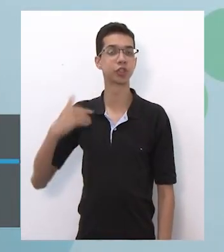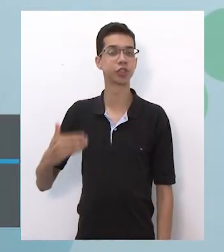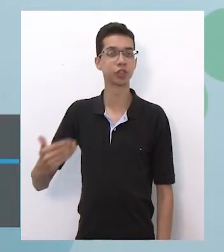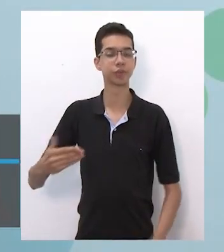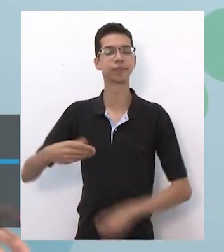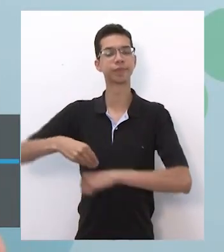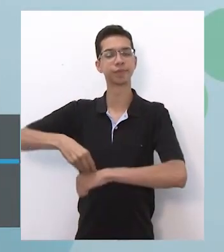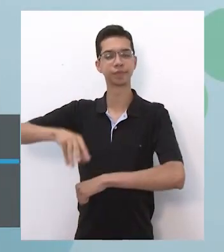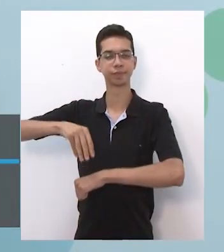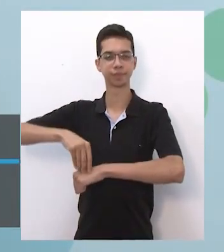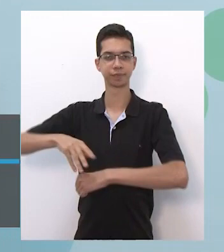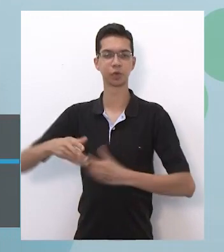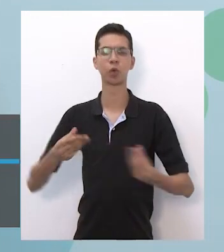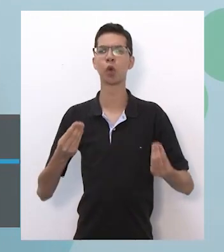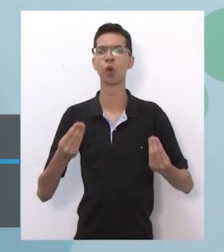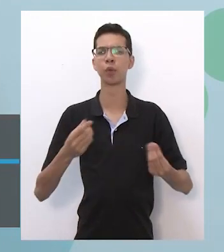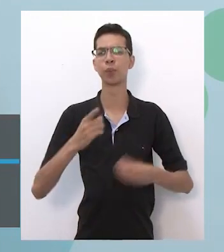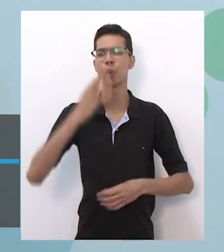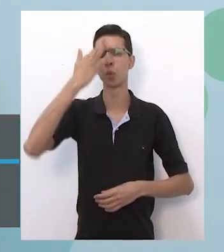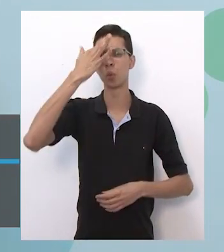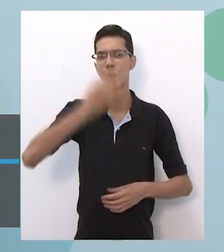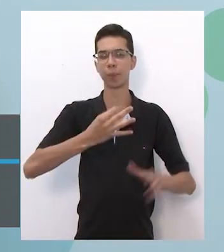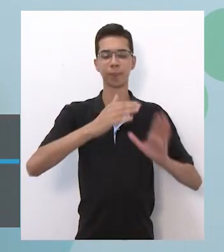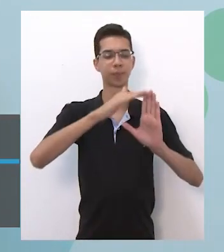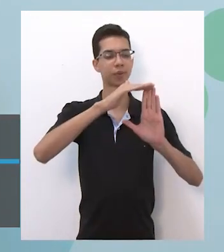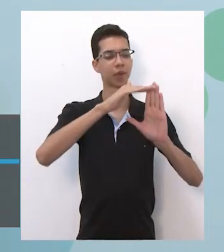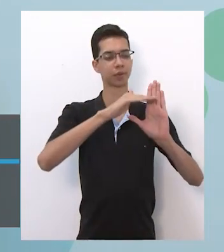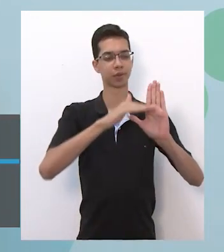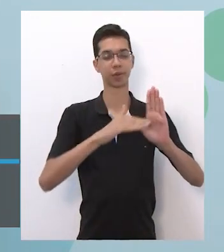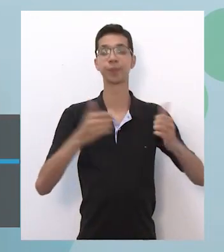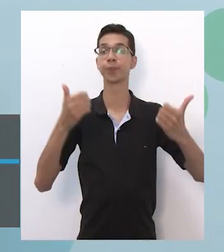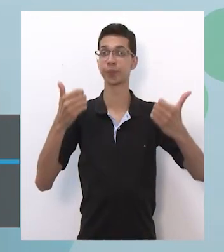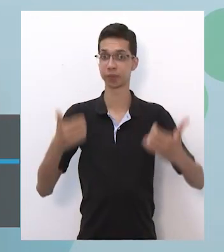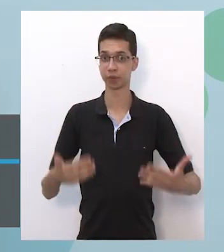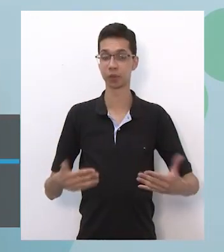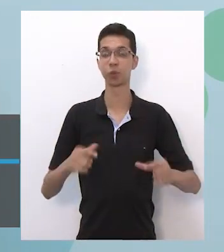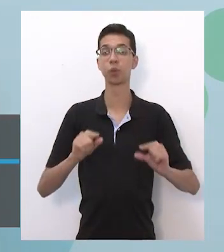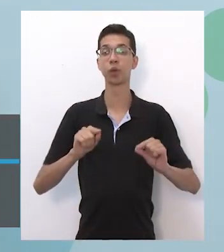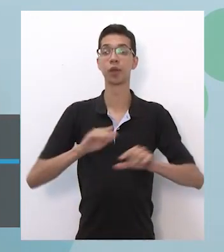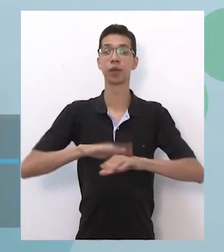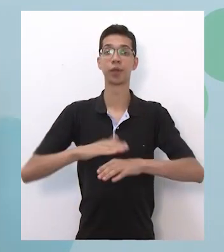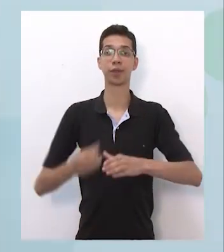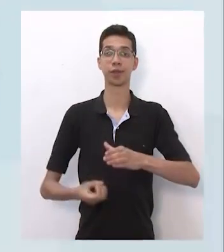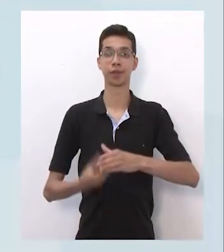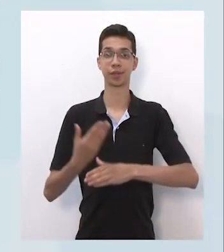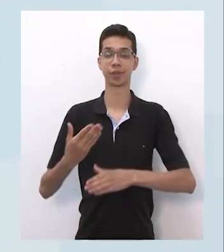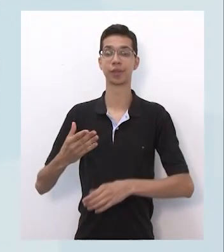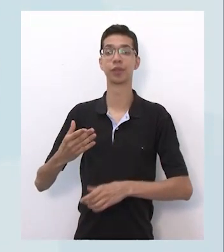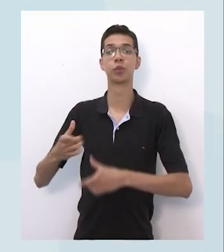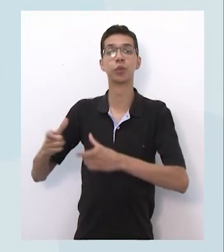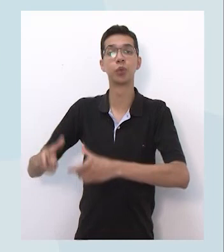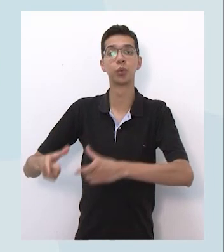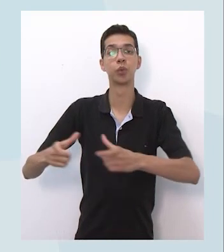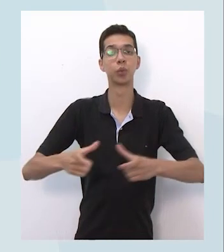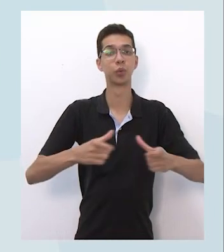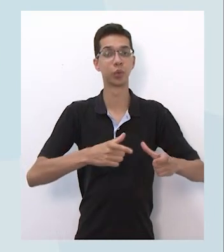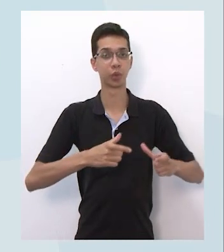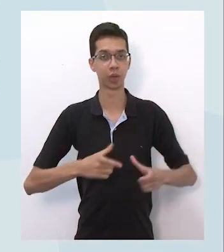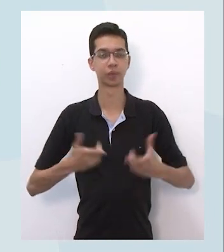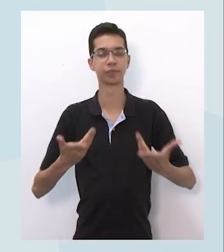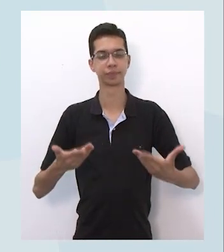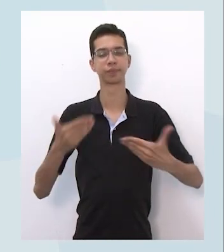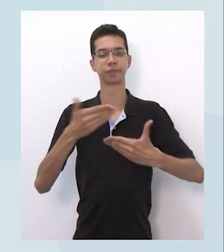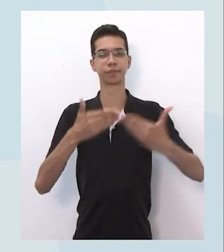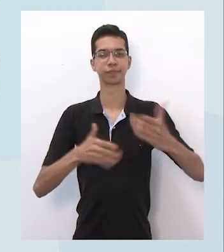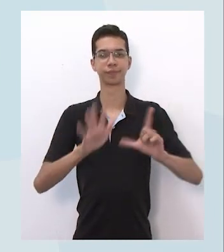esse processo, a gente vai explicar um pouquinho sobre o que foi desenvolvido em cada um desses espaços, tá? Então, no próximo slide, nós vamos ver então, que no espaço